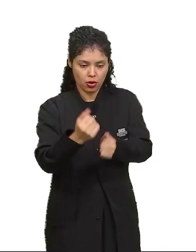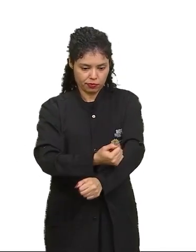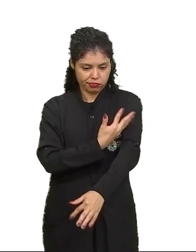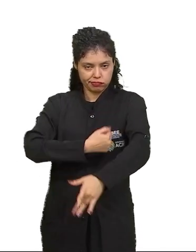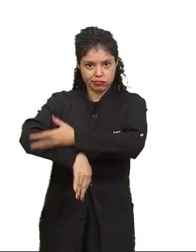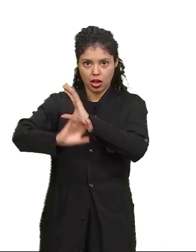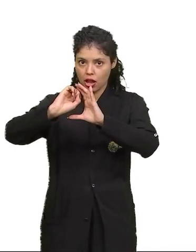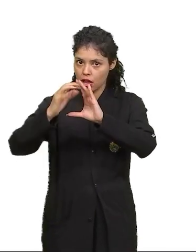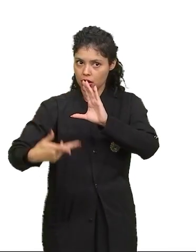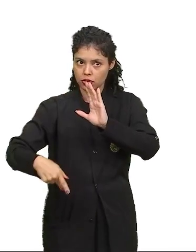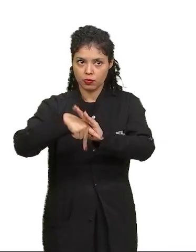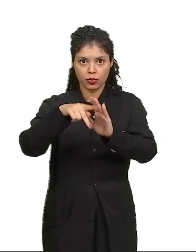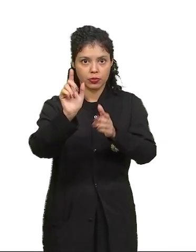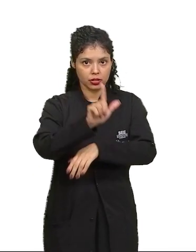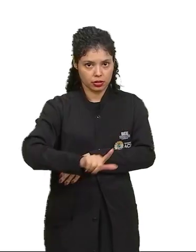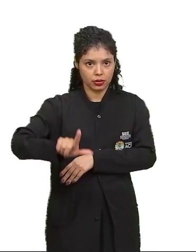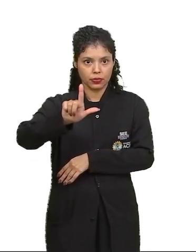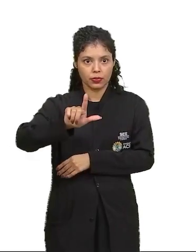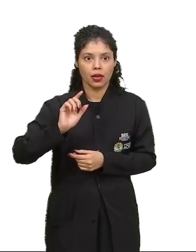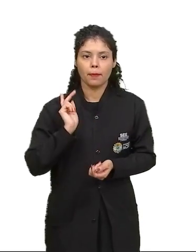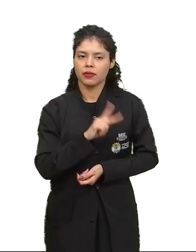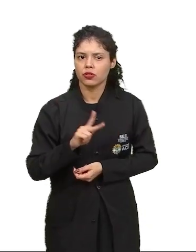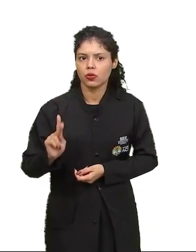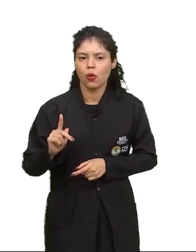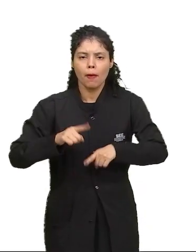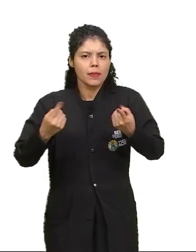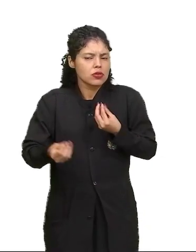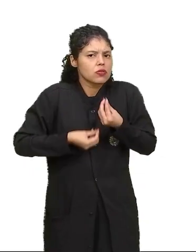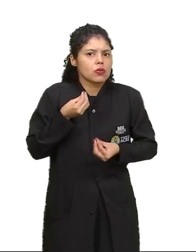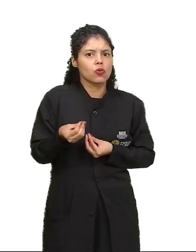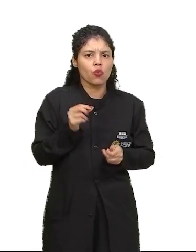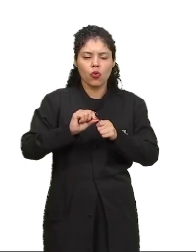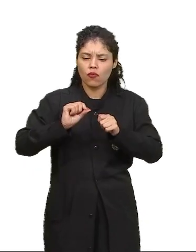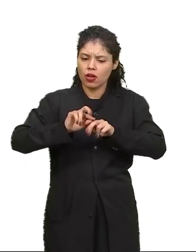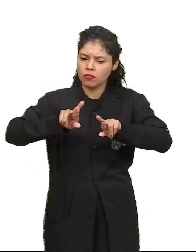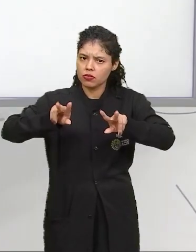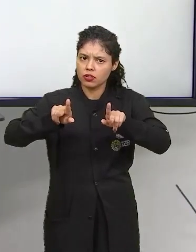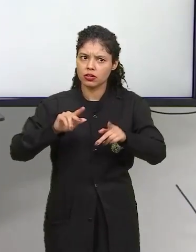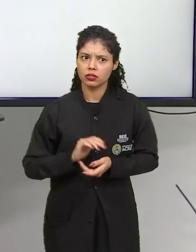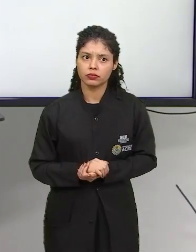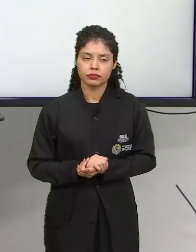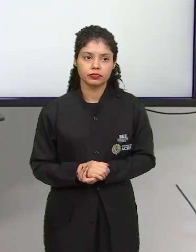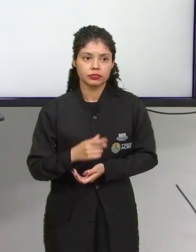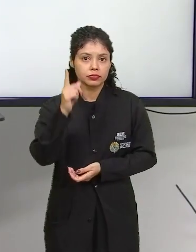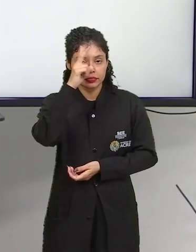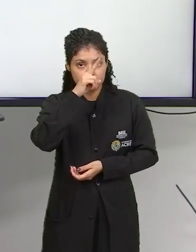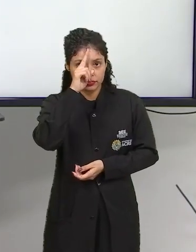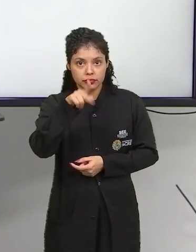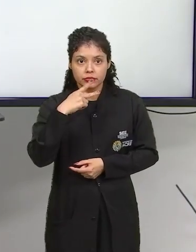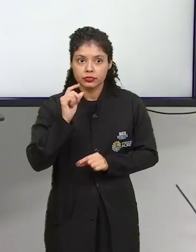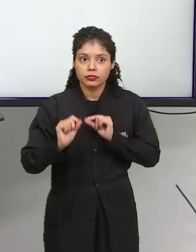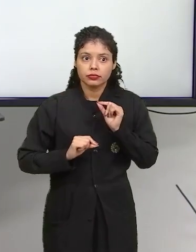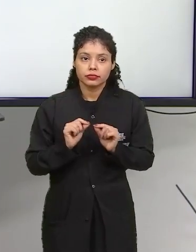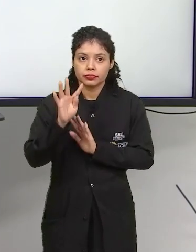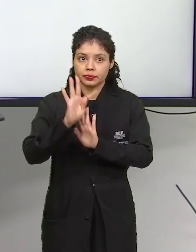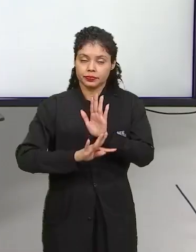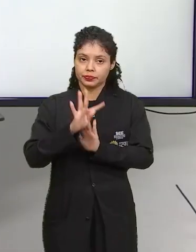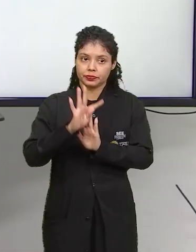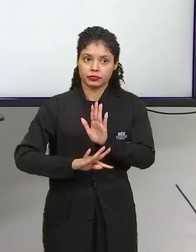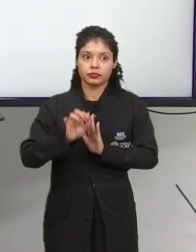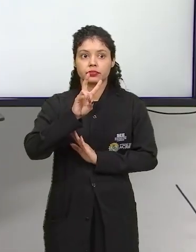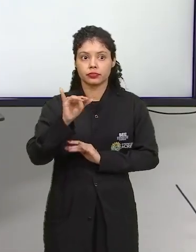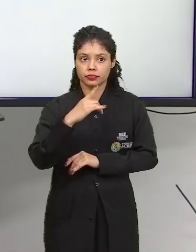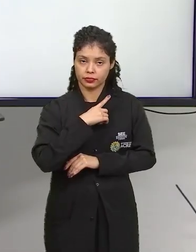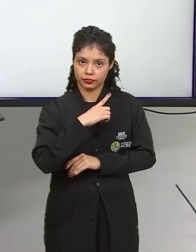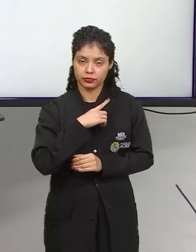muito característico da literatura. Professor, como que eu vou diferenciar? Lembra que eu falei que um texto ele pode e vai